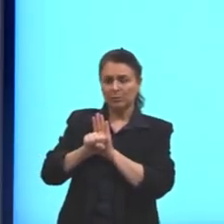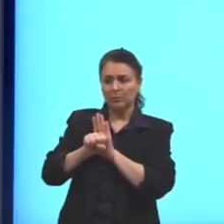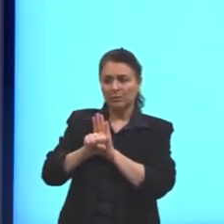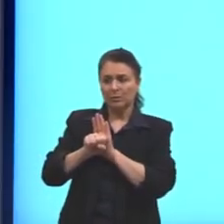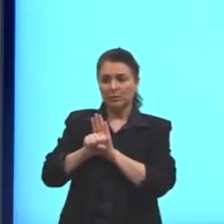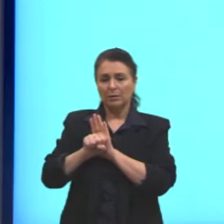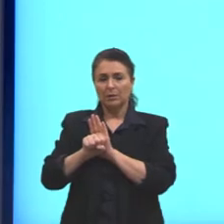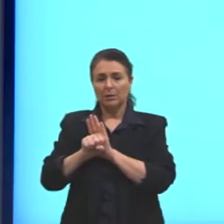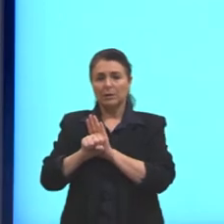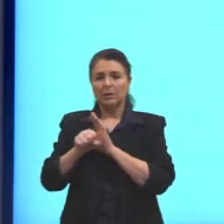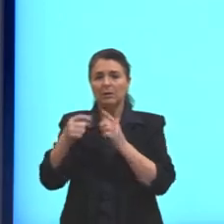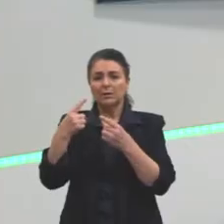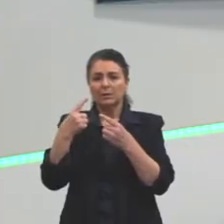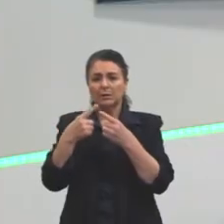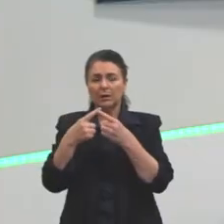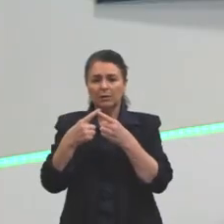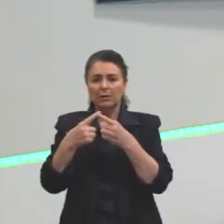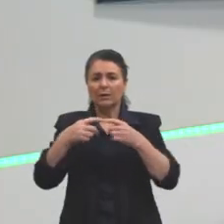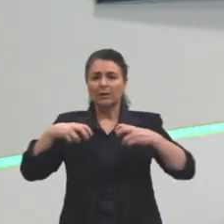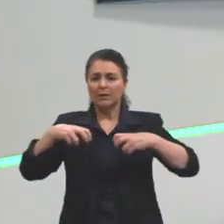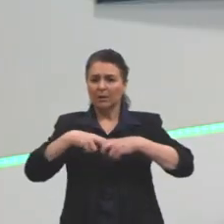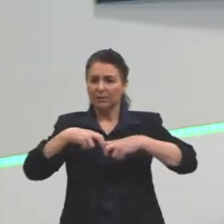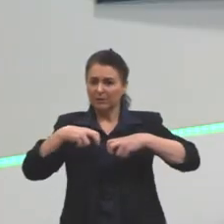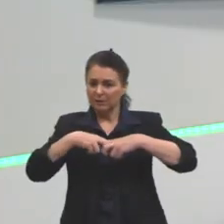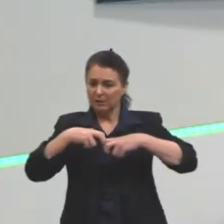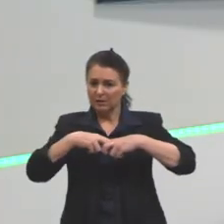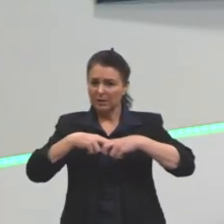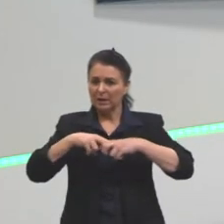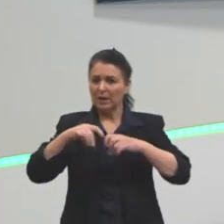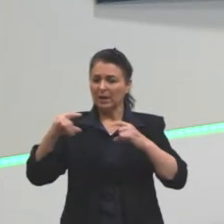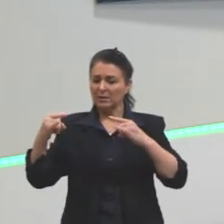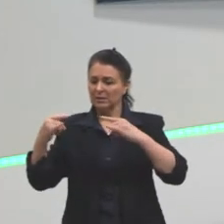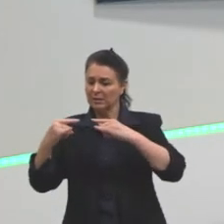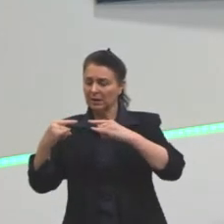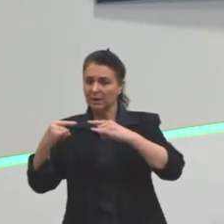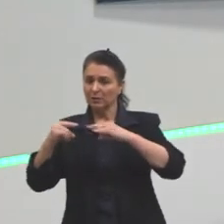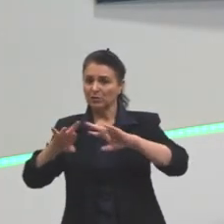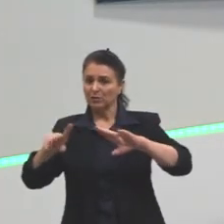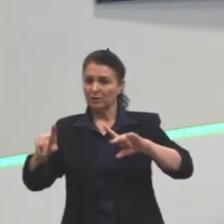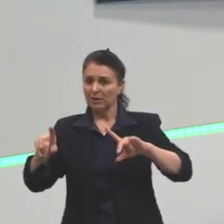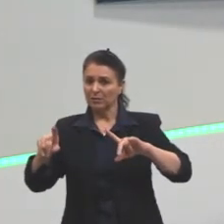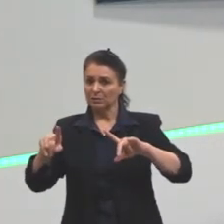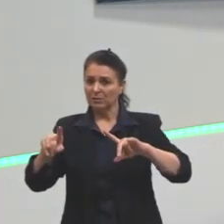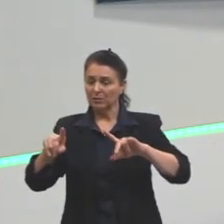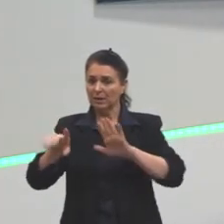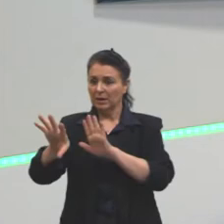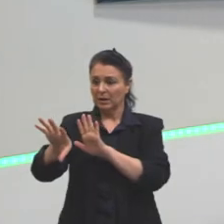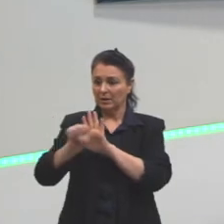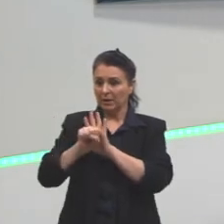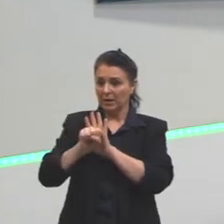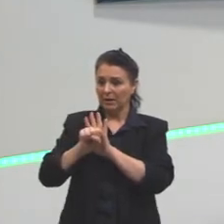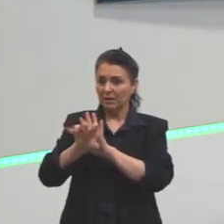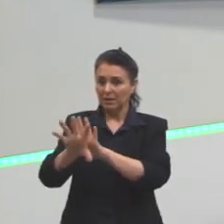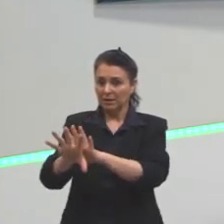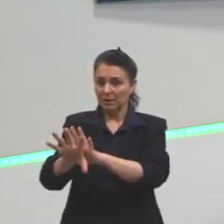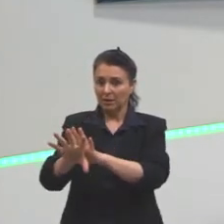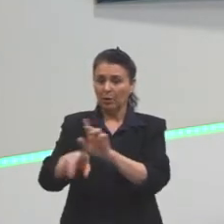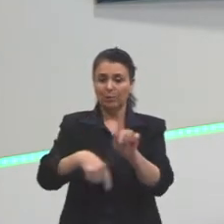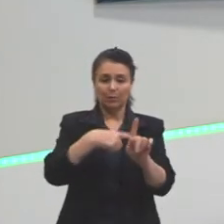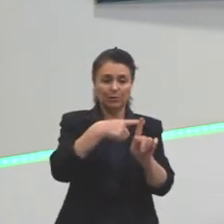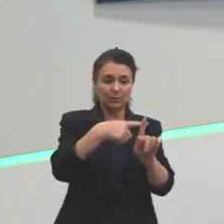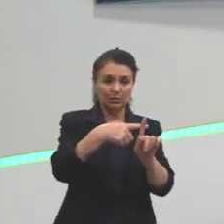que quando a gente está falando de eletrostática Isso é verdade os opostos eles se atraem então carga positiva com carga negativa